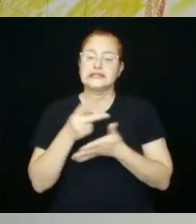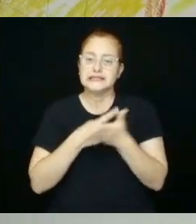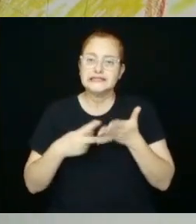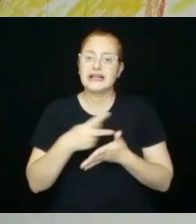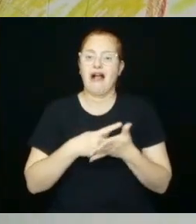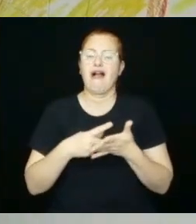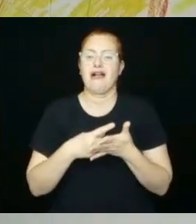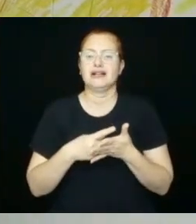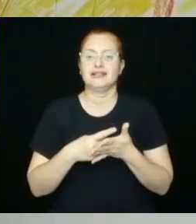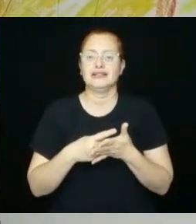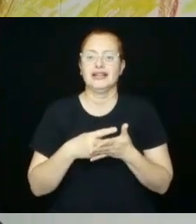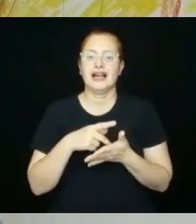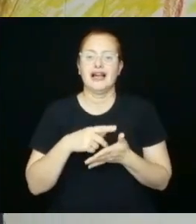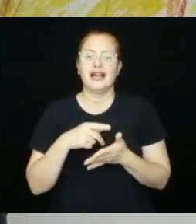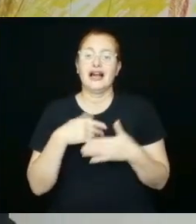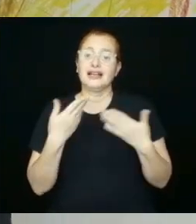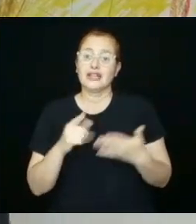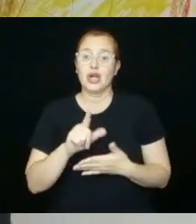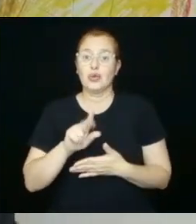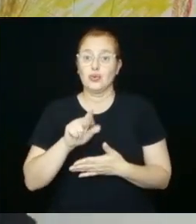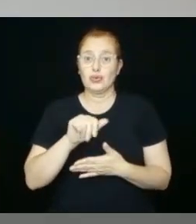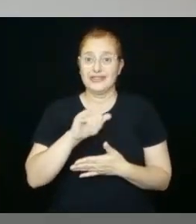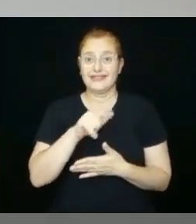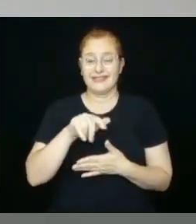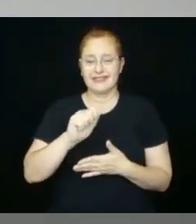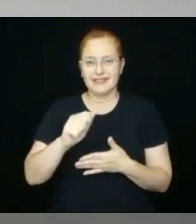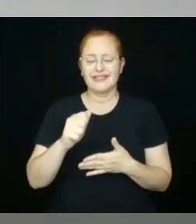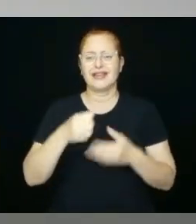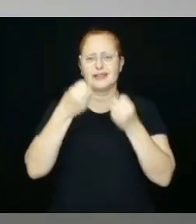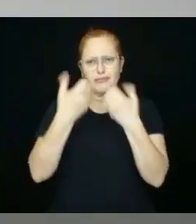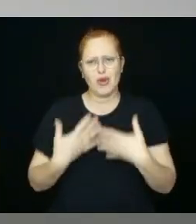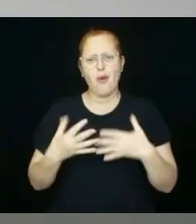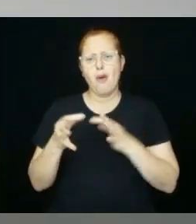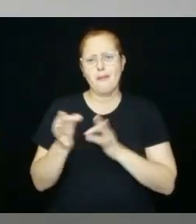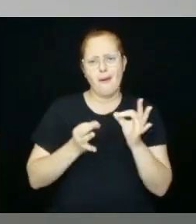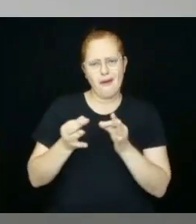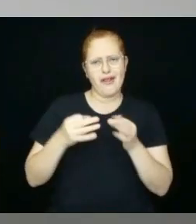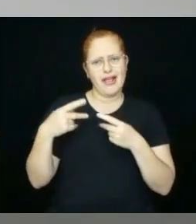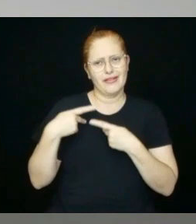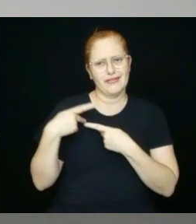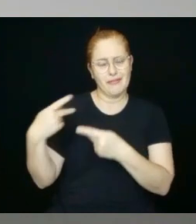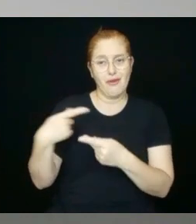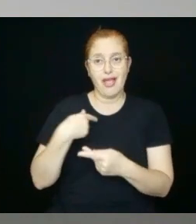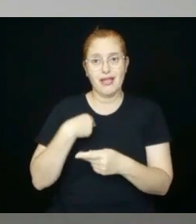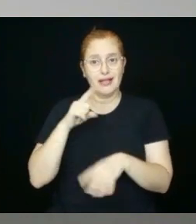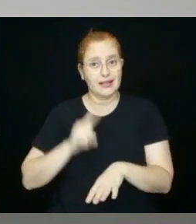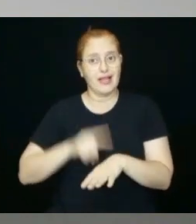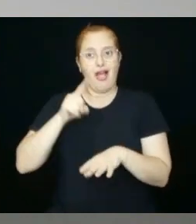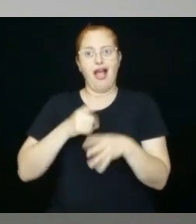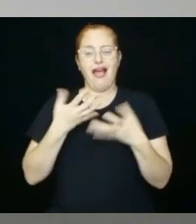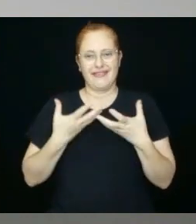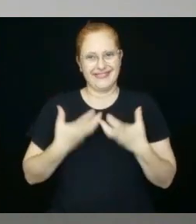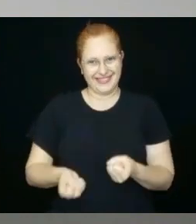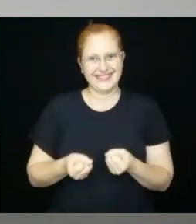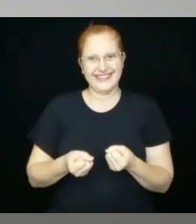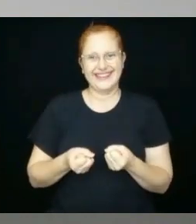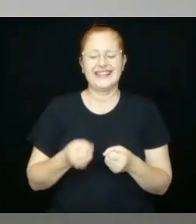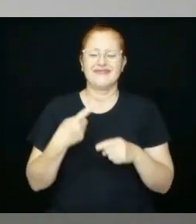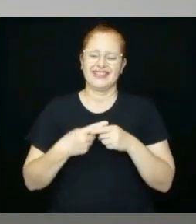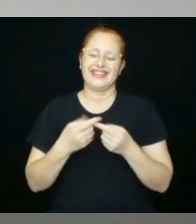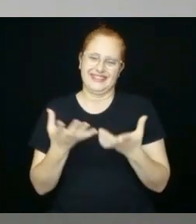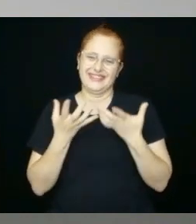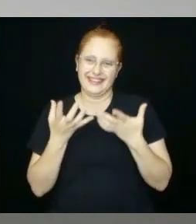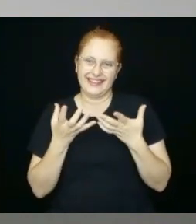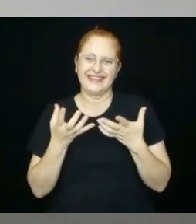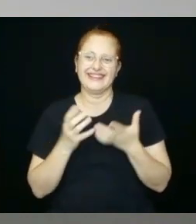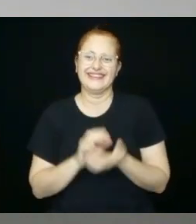E a Luísa me convidou para esse projeto, me explicou, assim, e na hora, assim, eu aceitei de pronto, porque eu já estava a